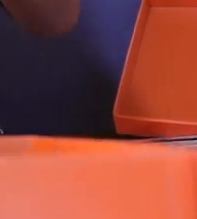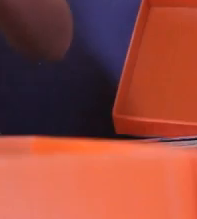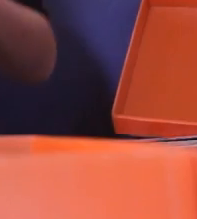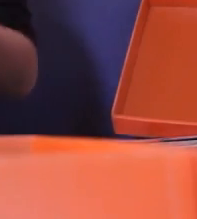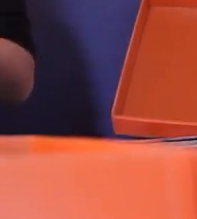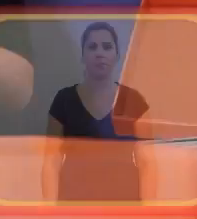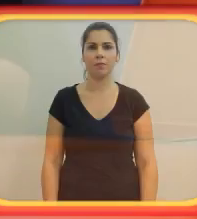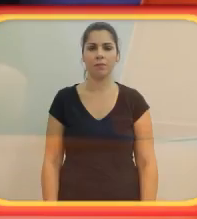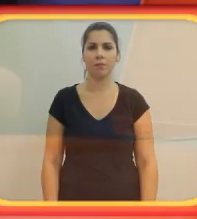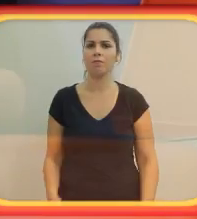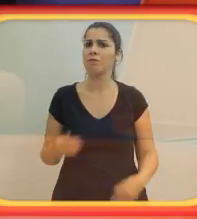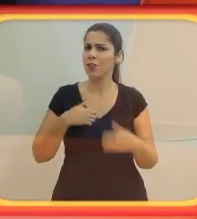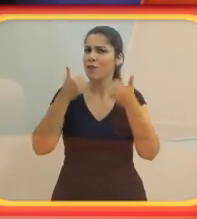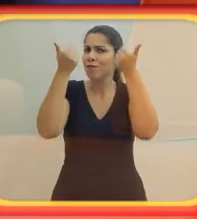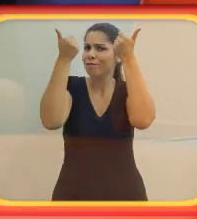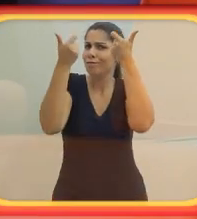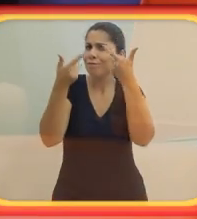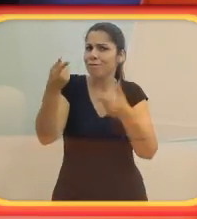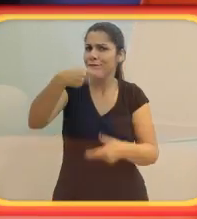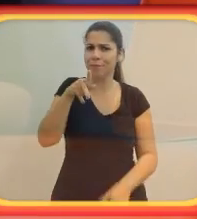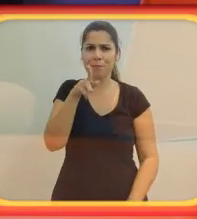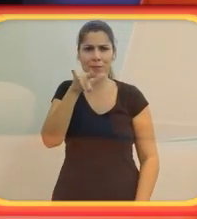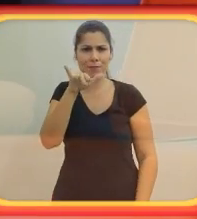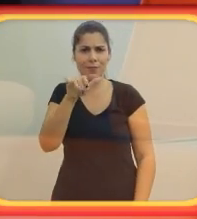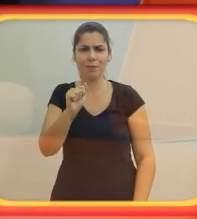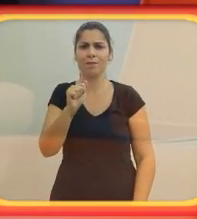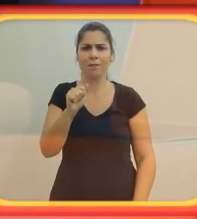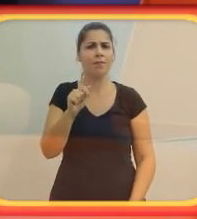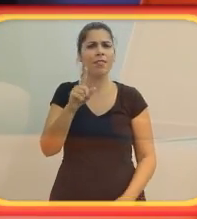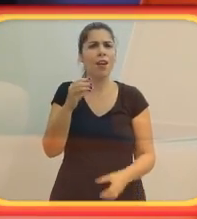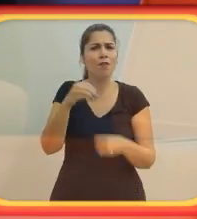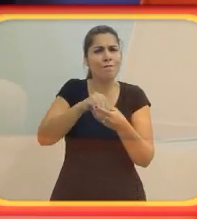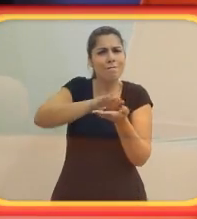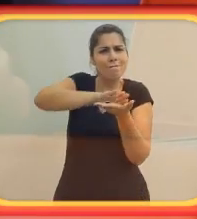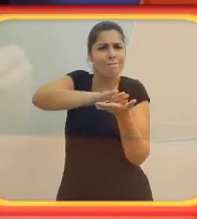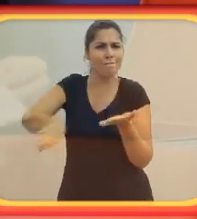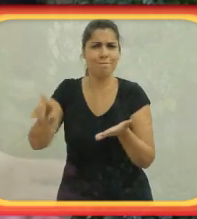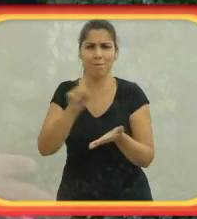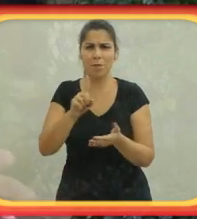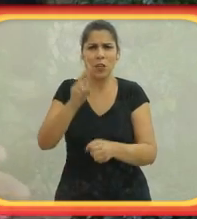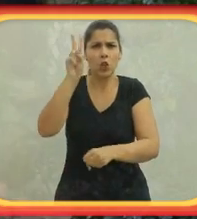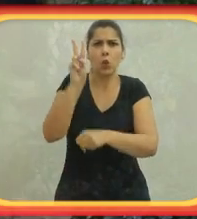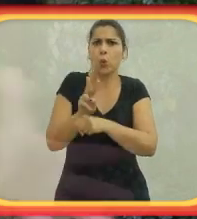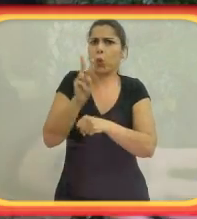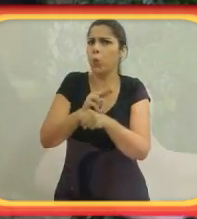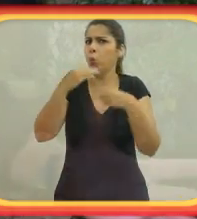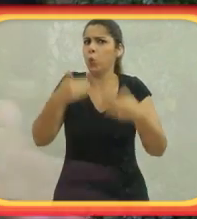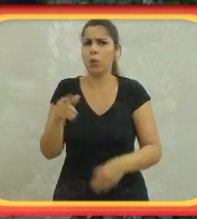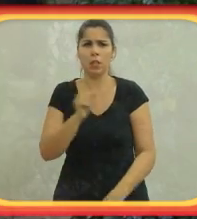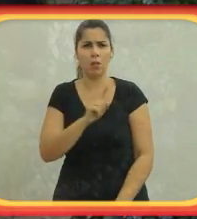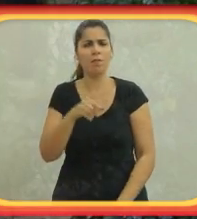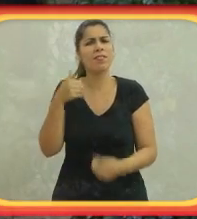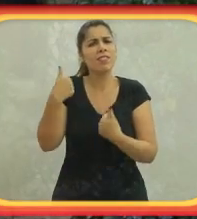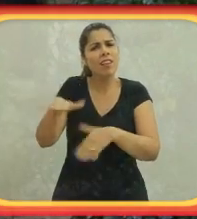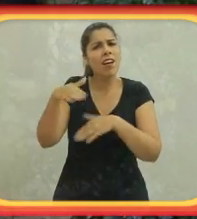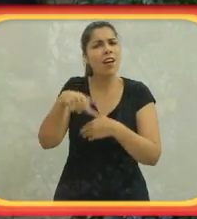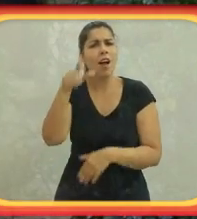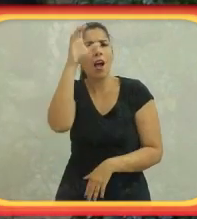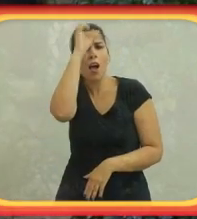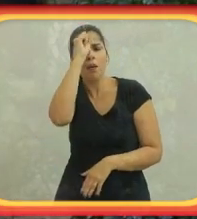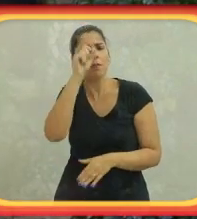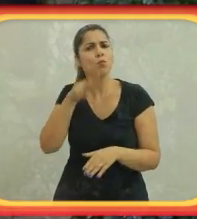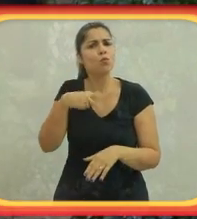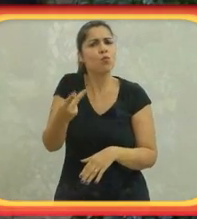dela. O recado que eu daria para os pais é não exclui, não superproteja.